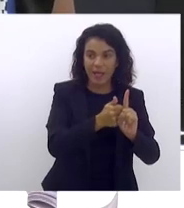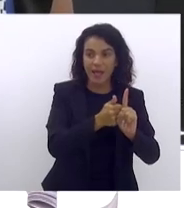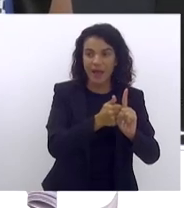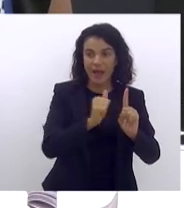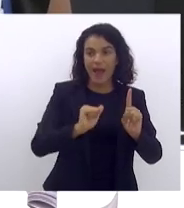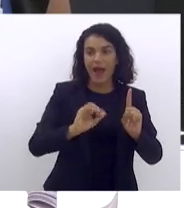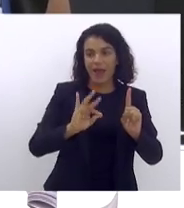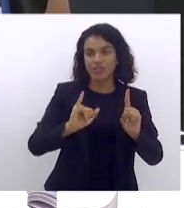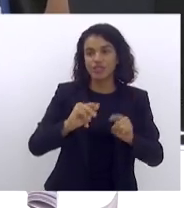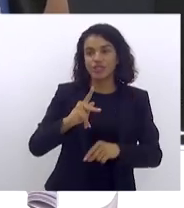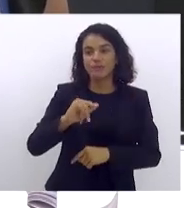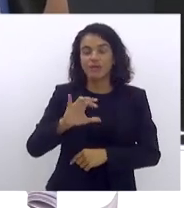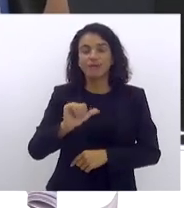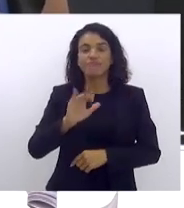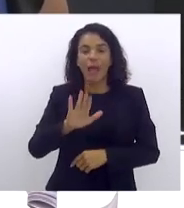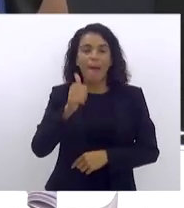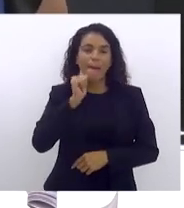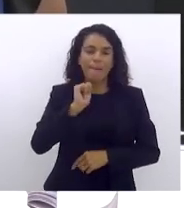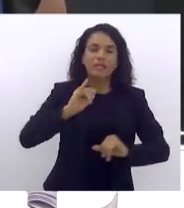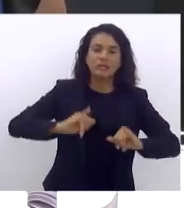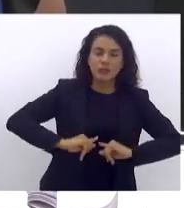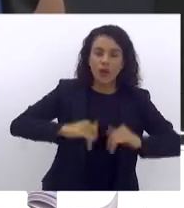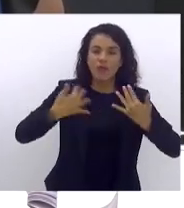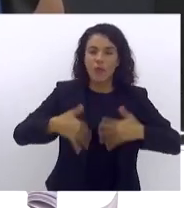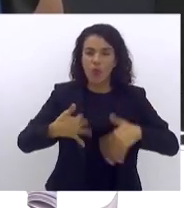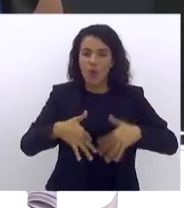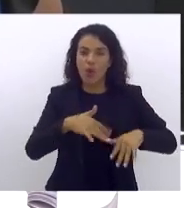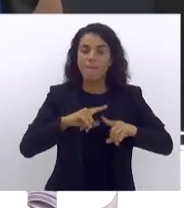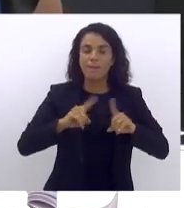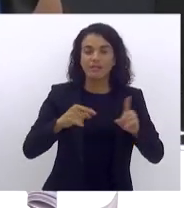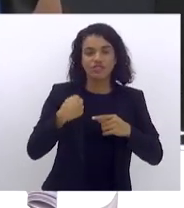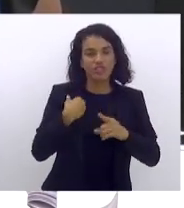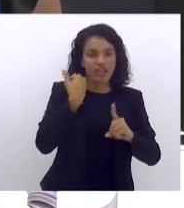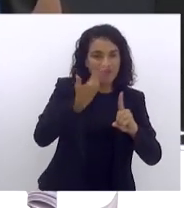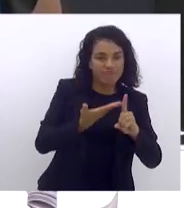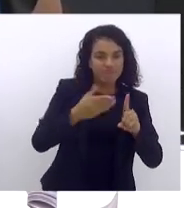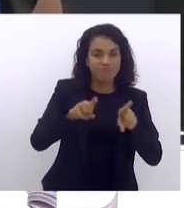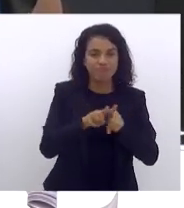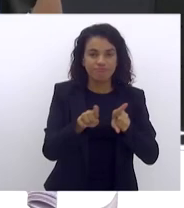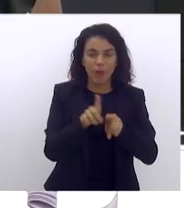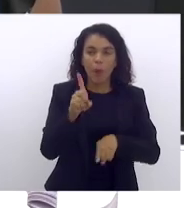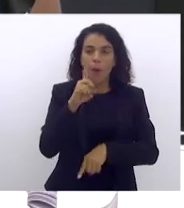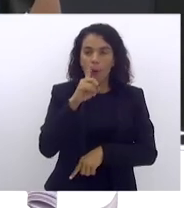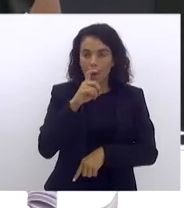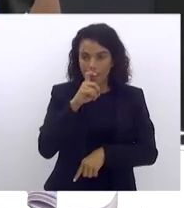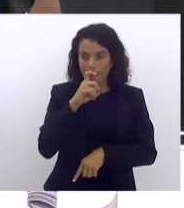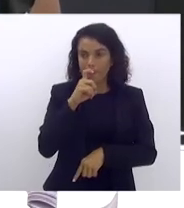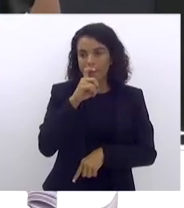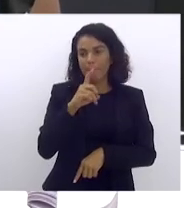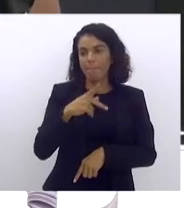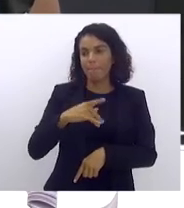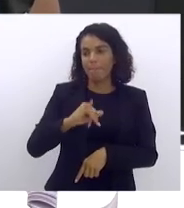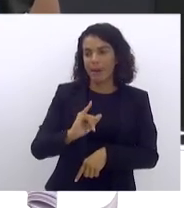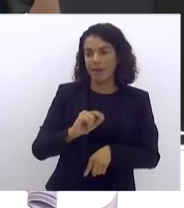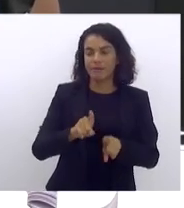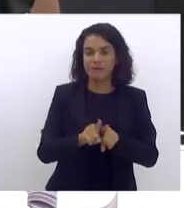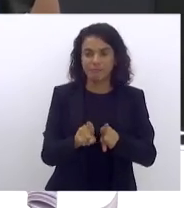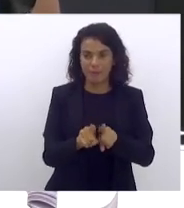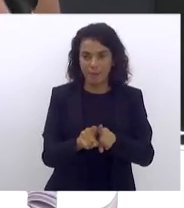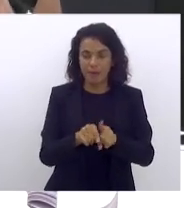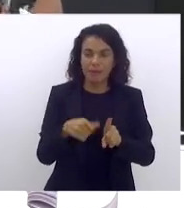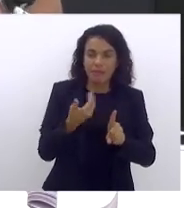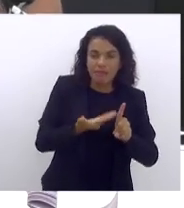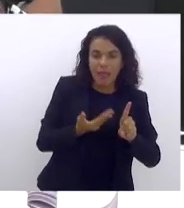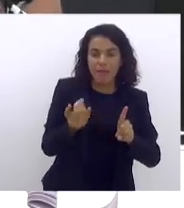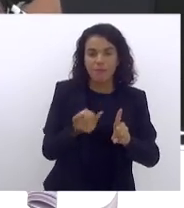mães sofrem muito, mas nesse caso a gente quer também privilegiar e dizer que há muitos pais também que envolvidos na causa, e era dar importância